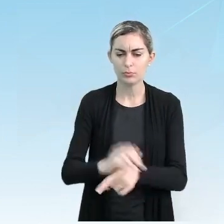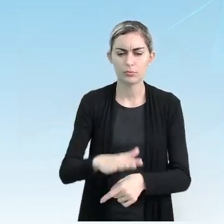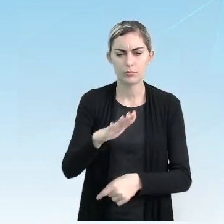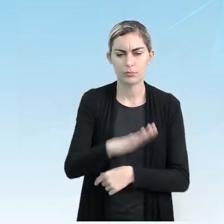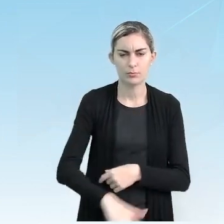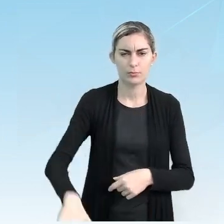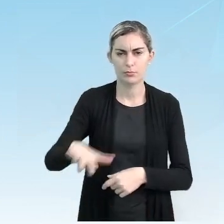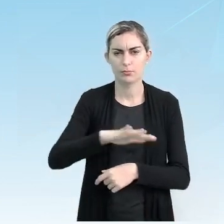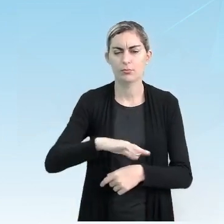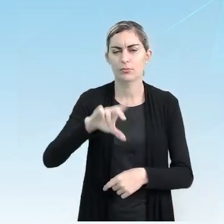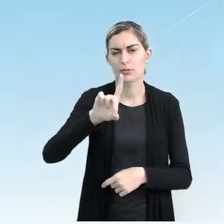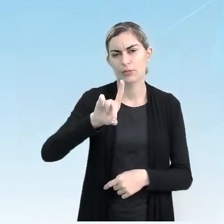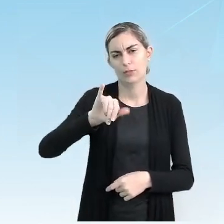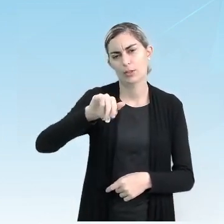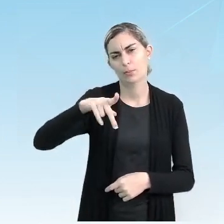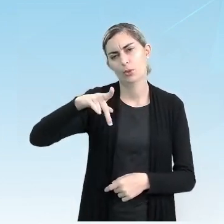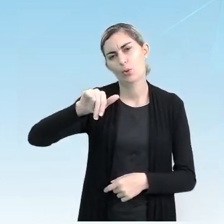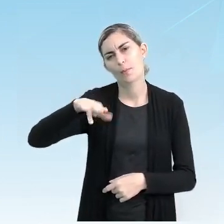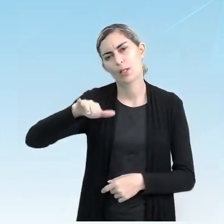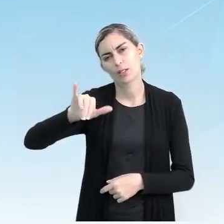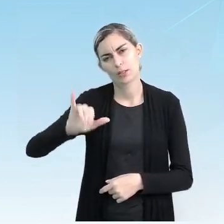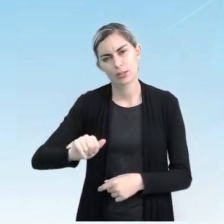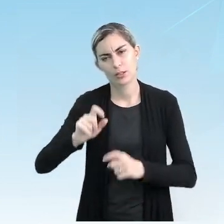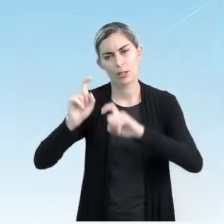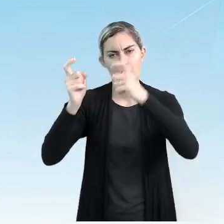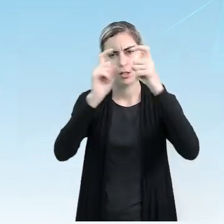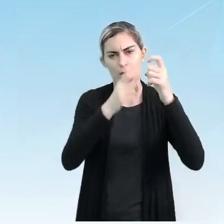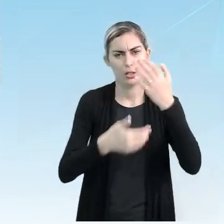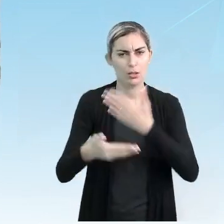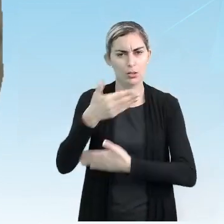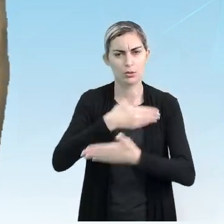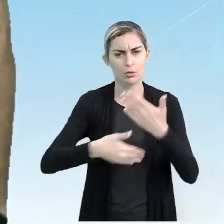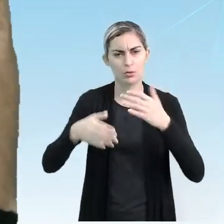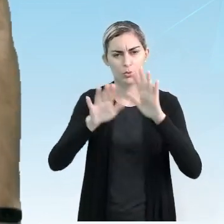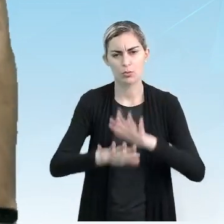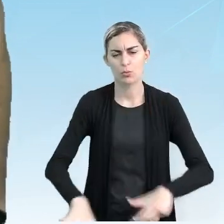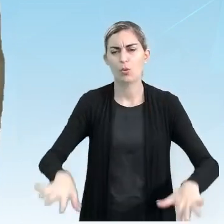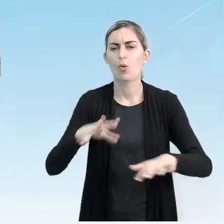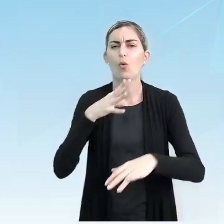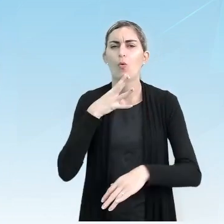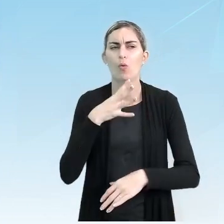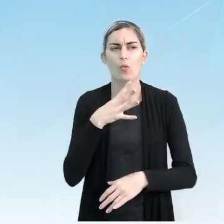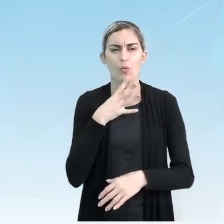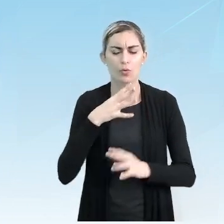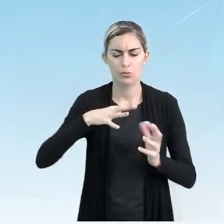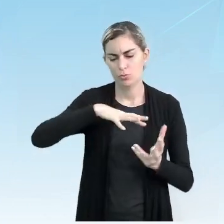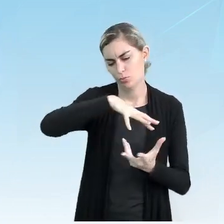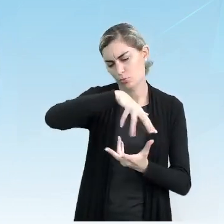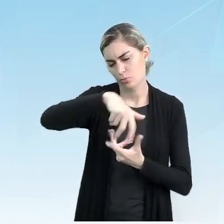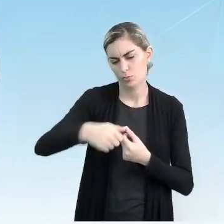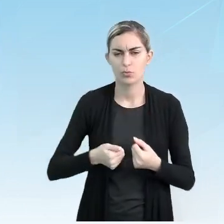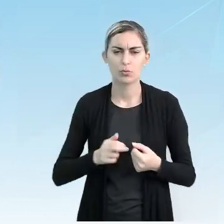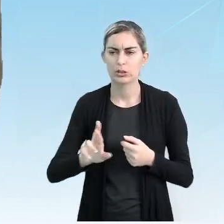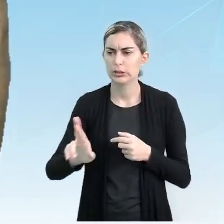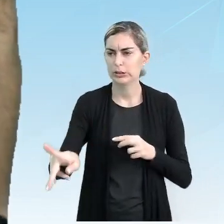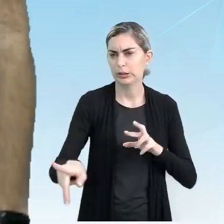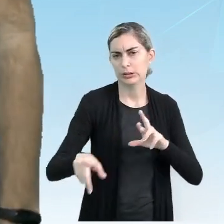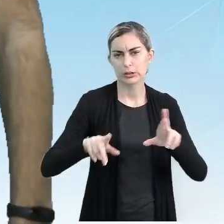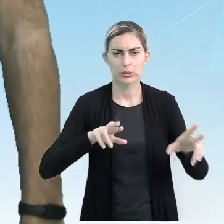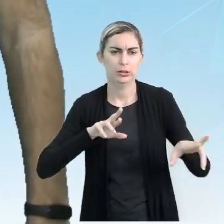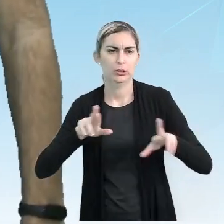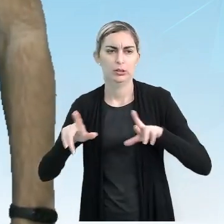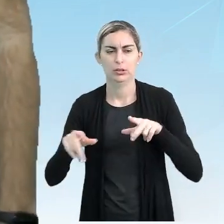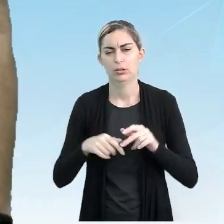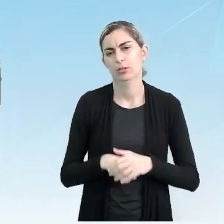da diplomacia, na área das relações públicas, conhecer aí o mundo, né, e as suas diferenças.